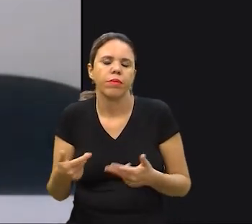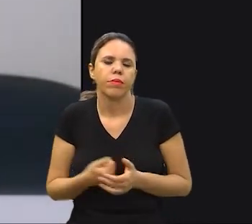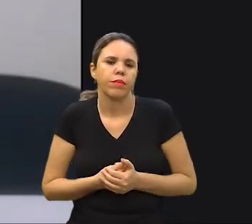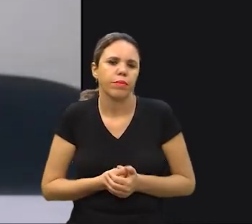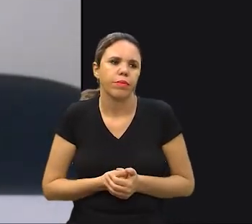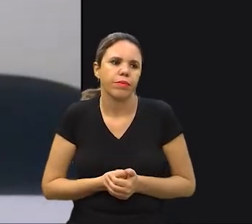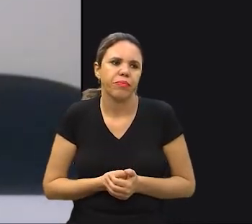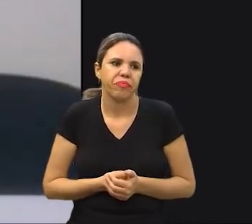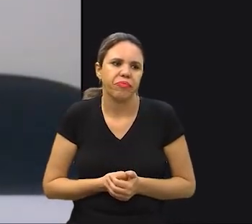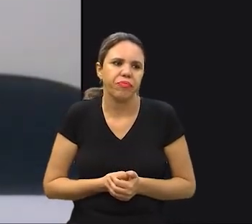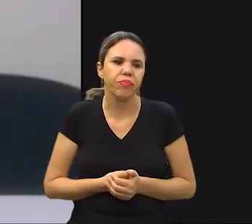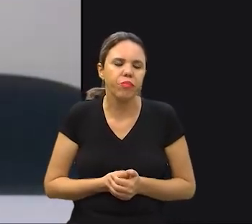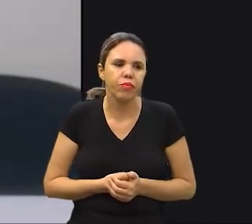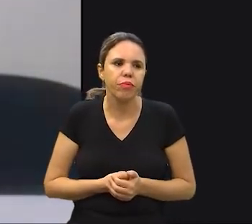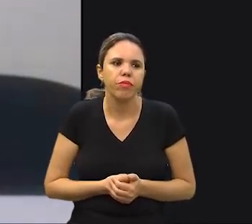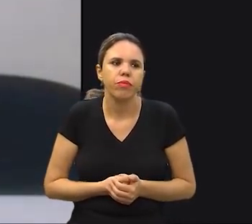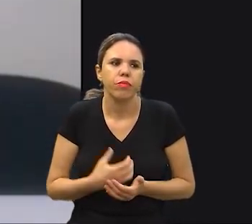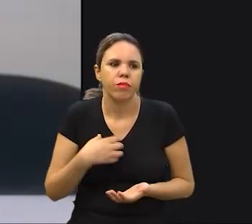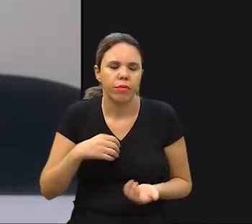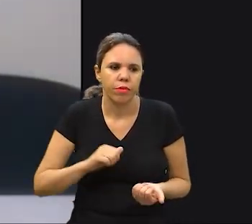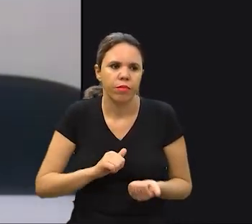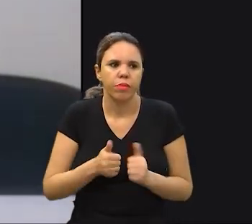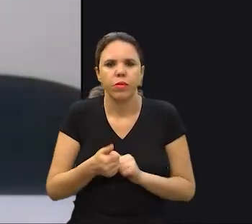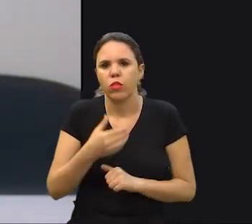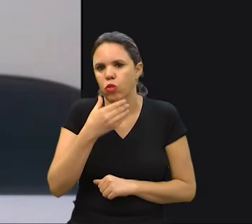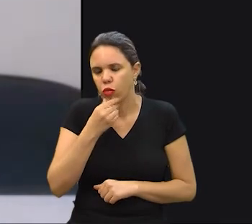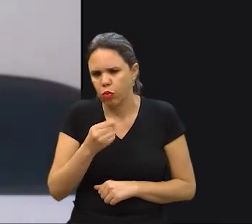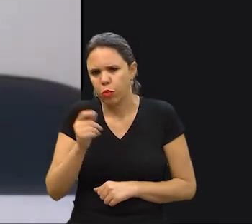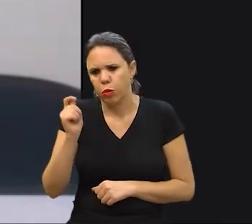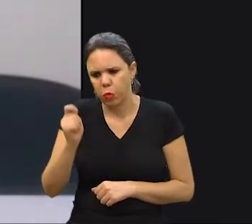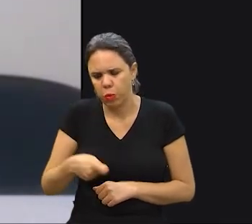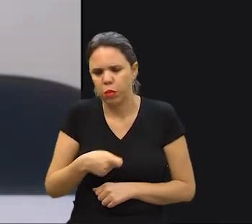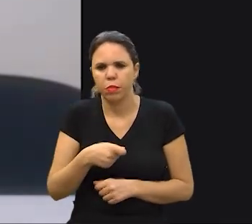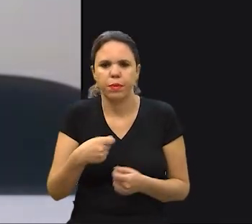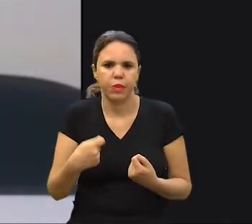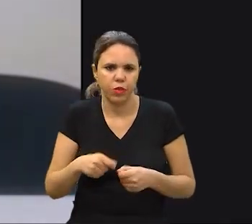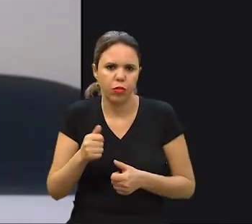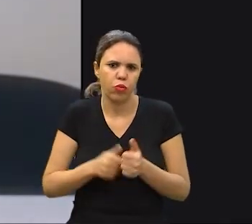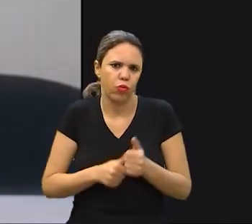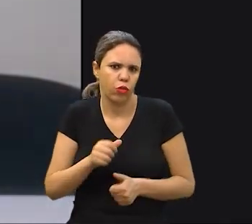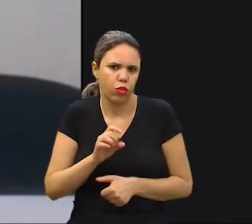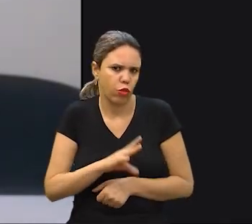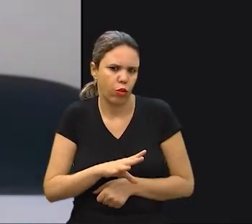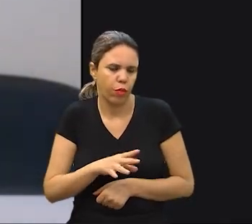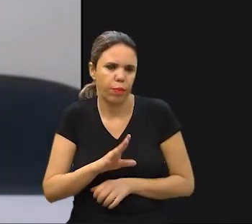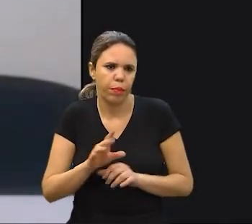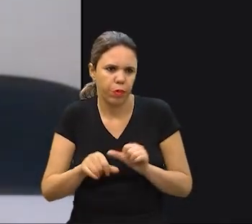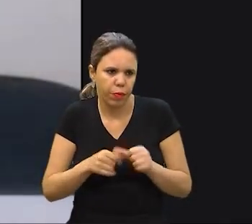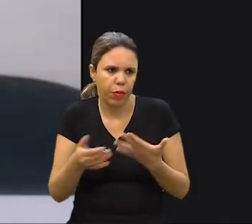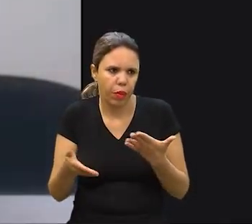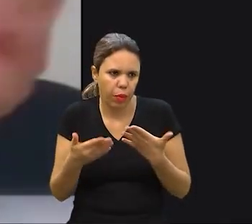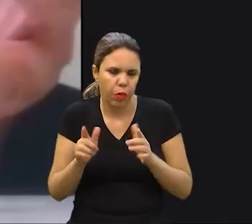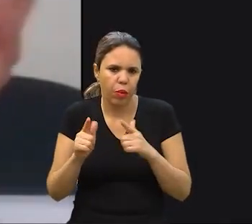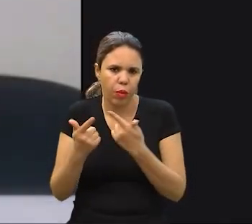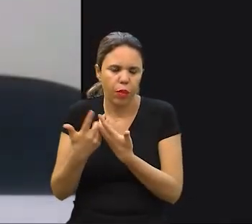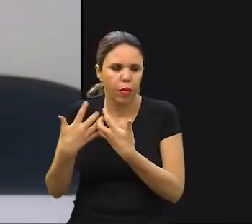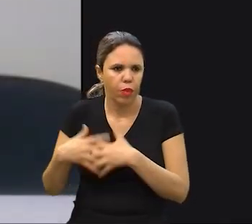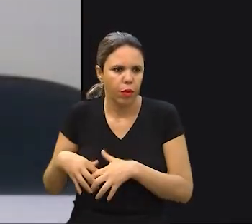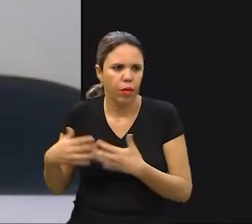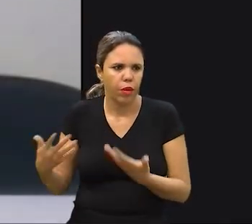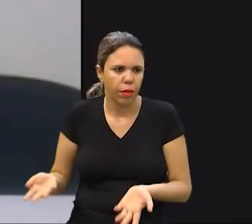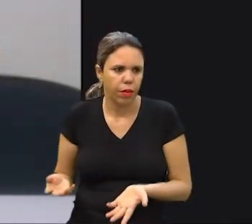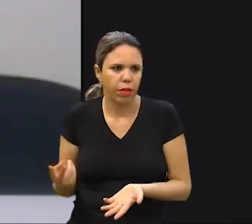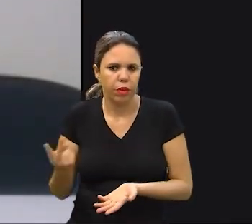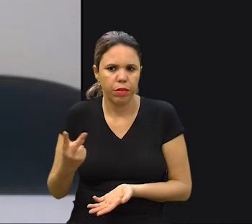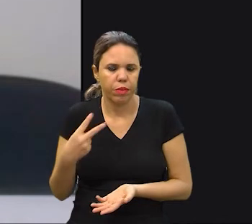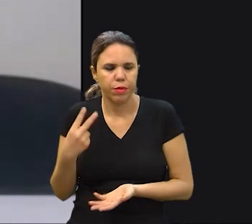de natação, né? Quem disse que o esporte de homem para ser homem é o futebol? E aí eu já estou fazendo um grupo reflexivo